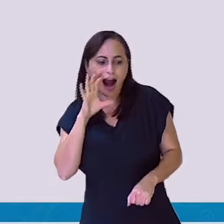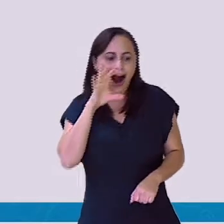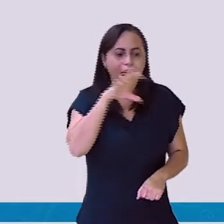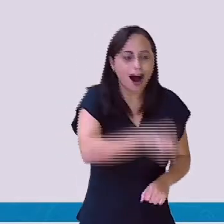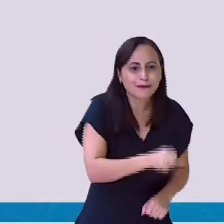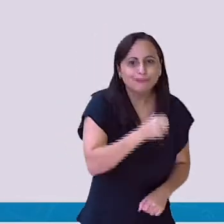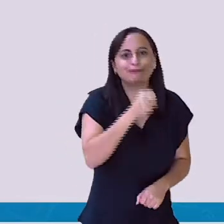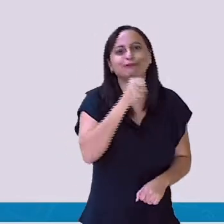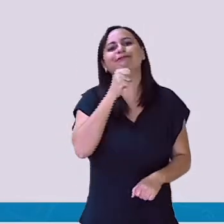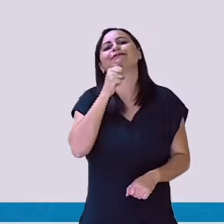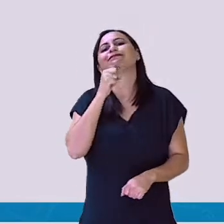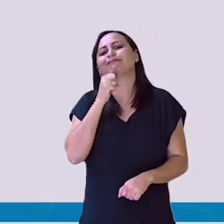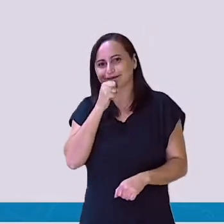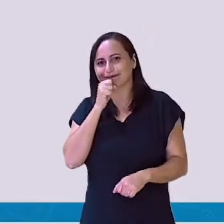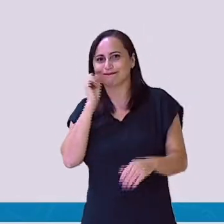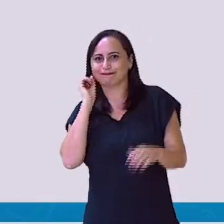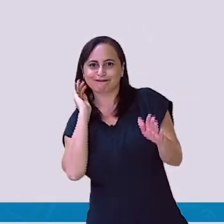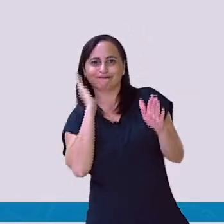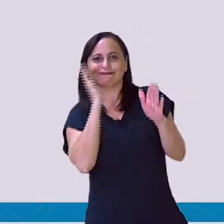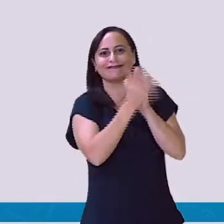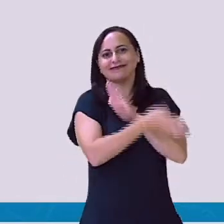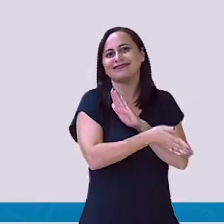pedaço do frango e